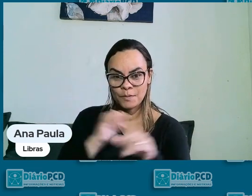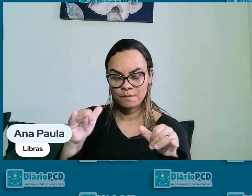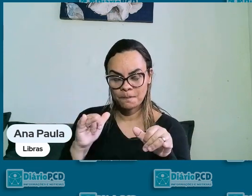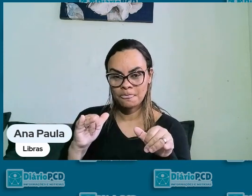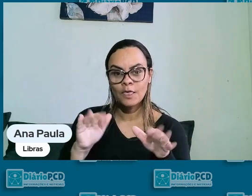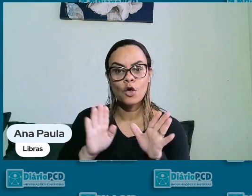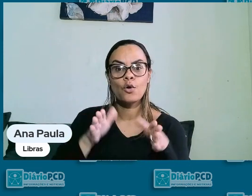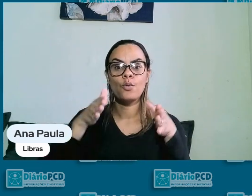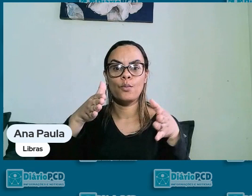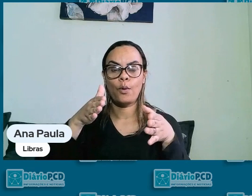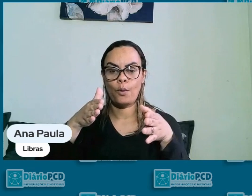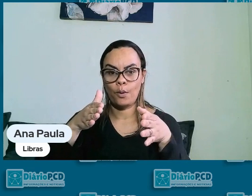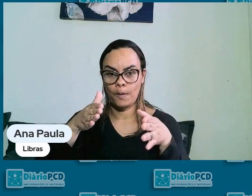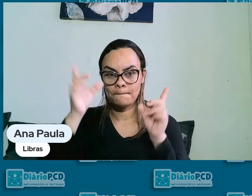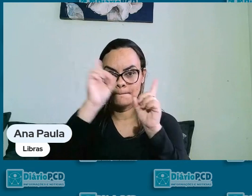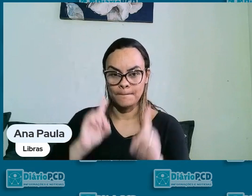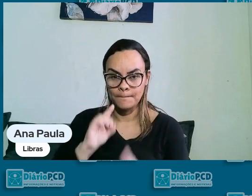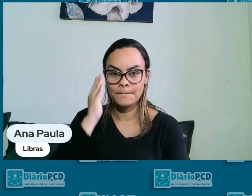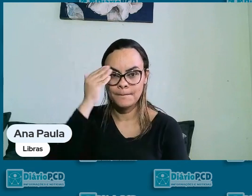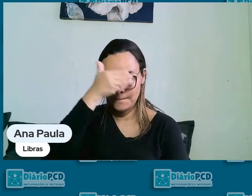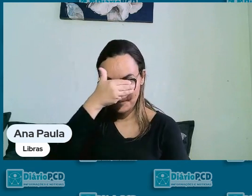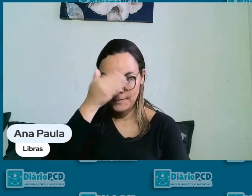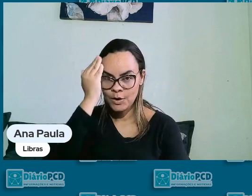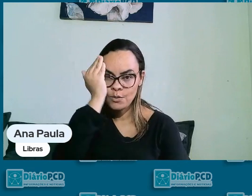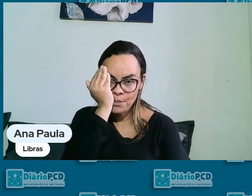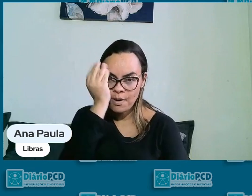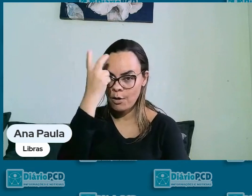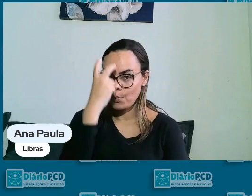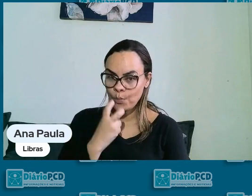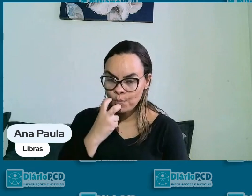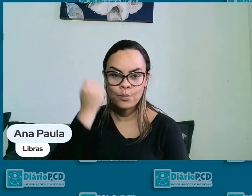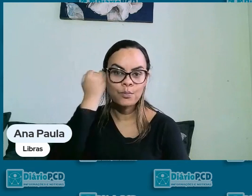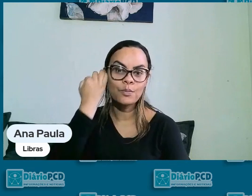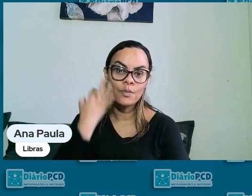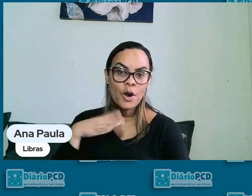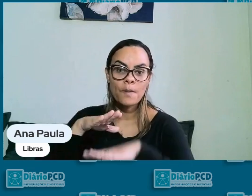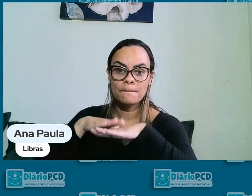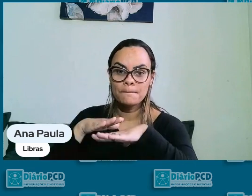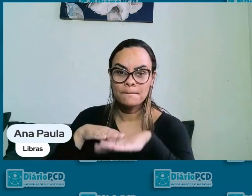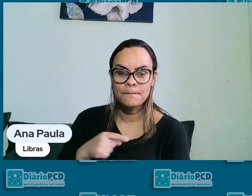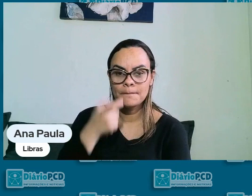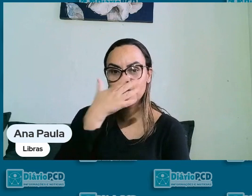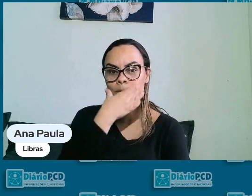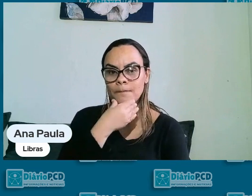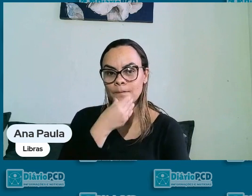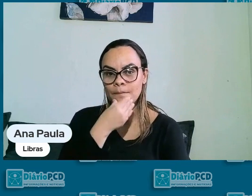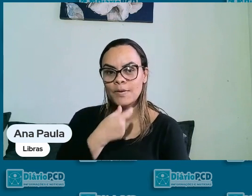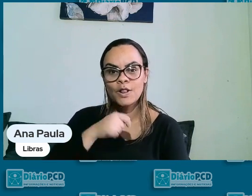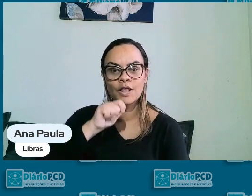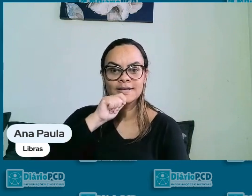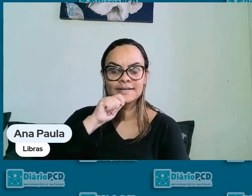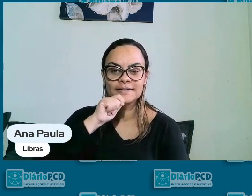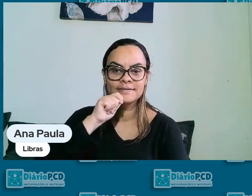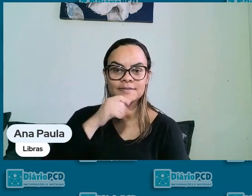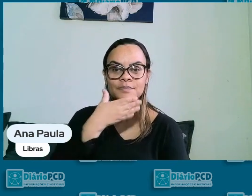com baixa visão, monoculares e com deficiência visual, vou fazer a minha audiodescrição. Eu sou o Abrão Dibe Júnior, sou um homem de